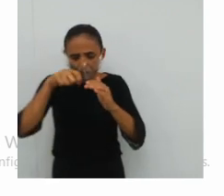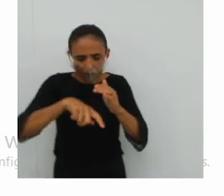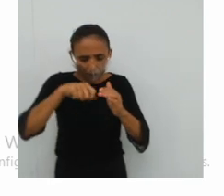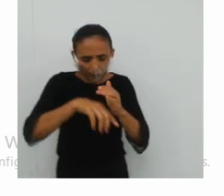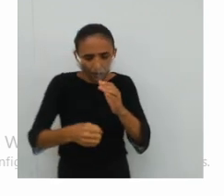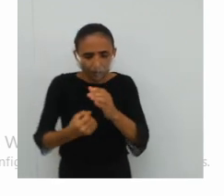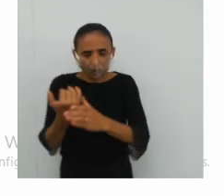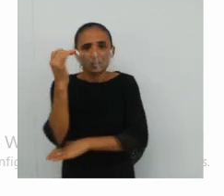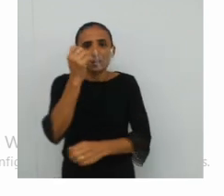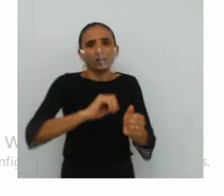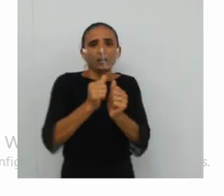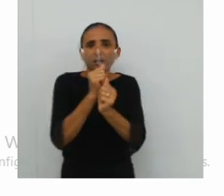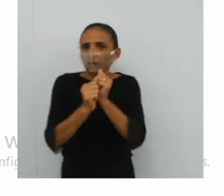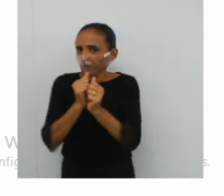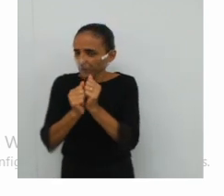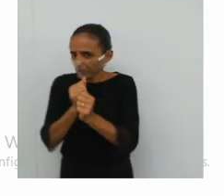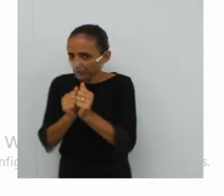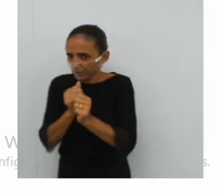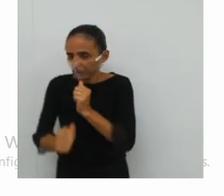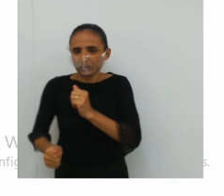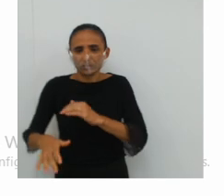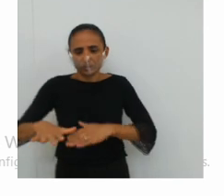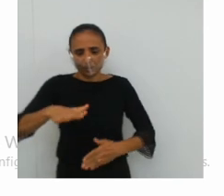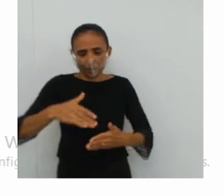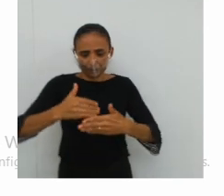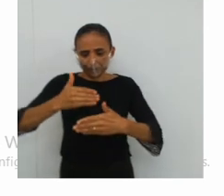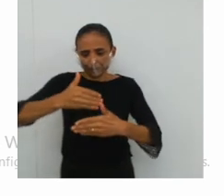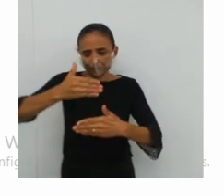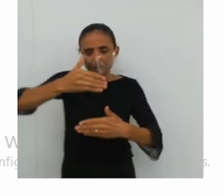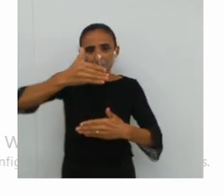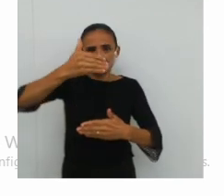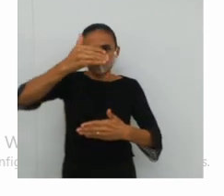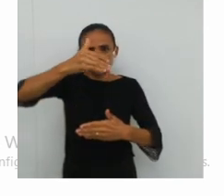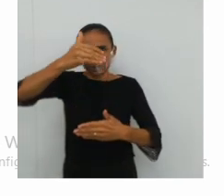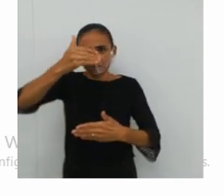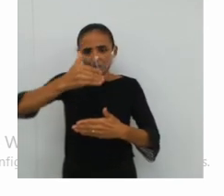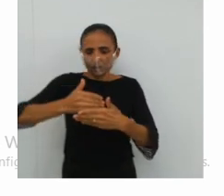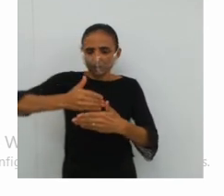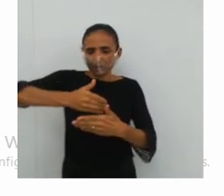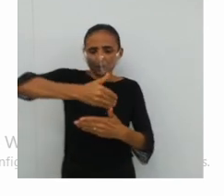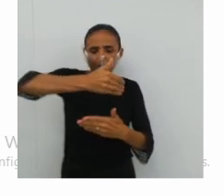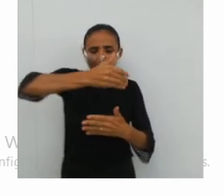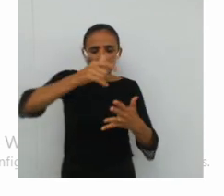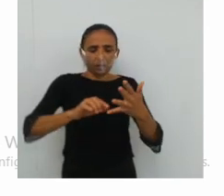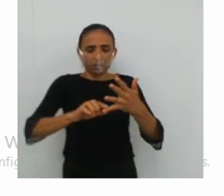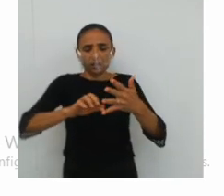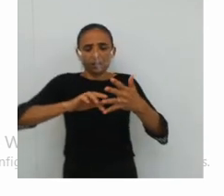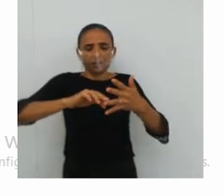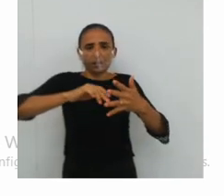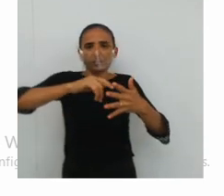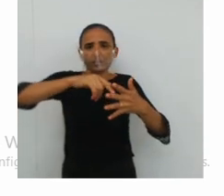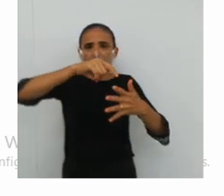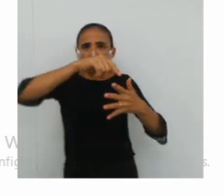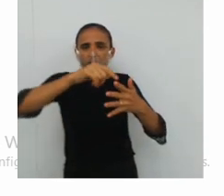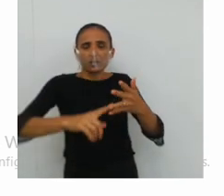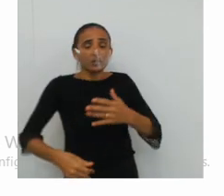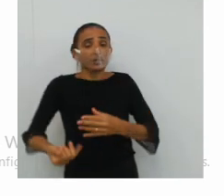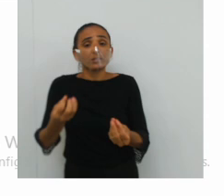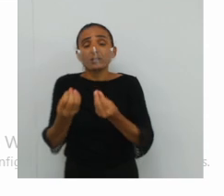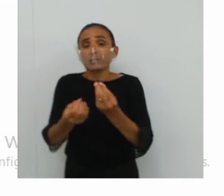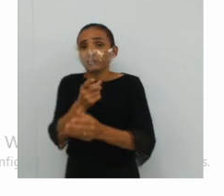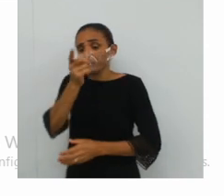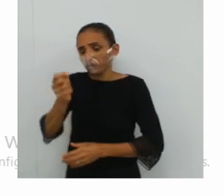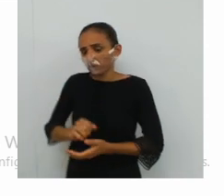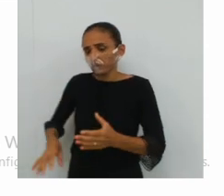ele vai aproveitar o nível, né, dos relevos, então ele vai criando degraus. Isso vai evitar que haja